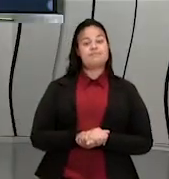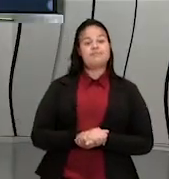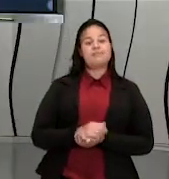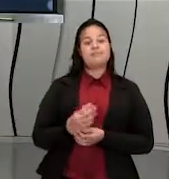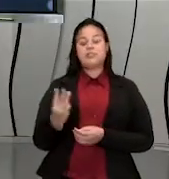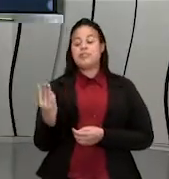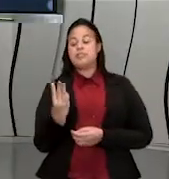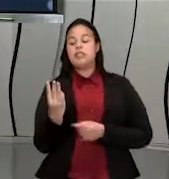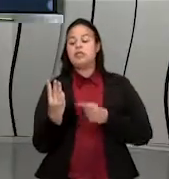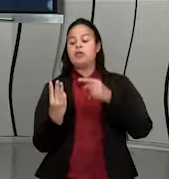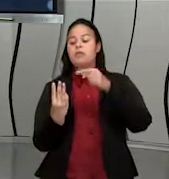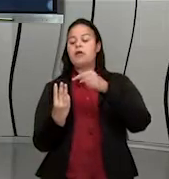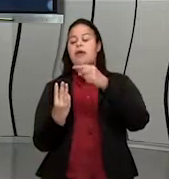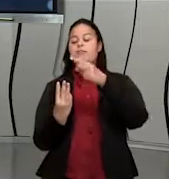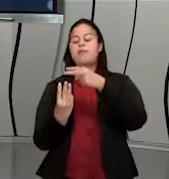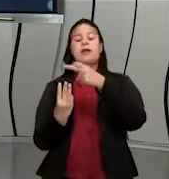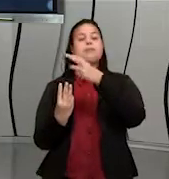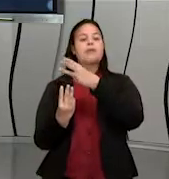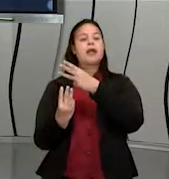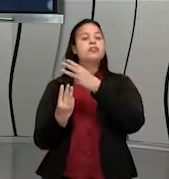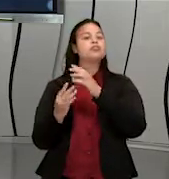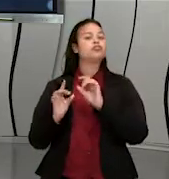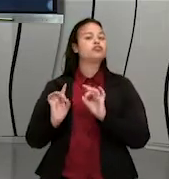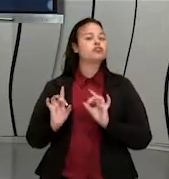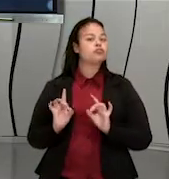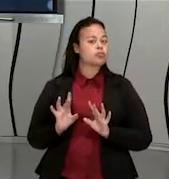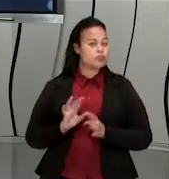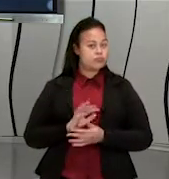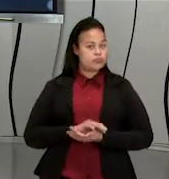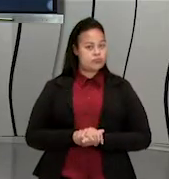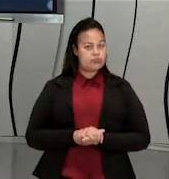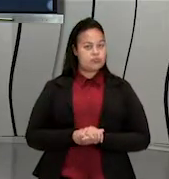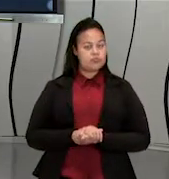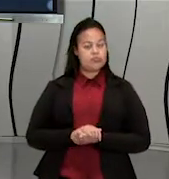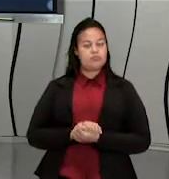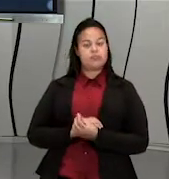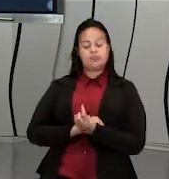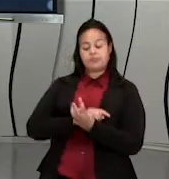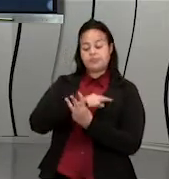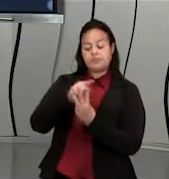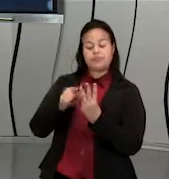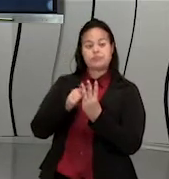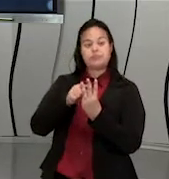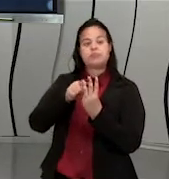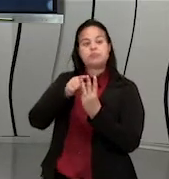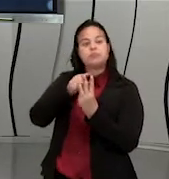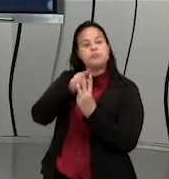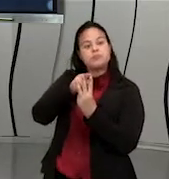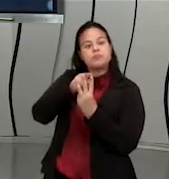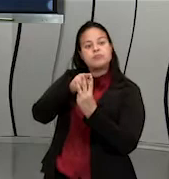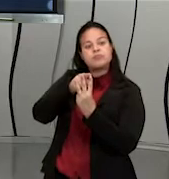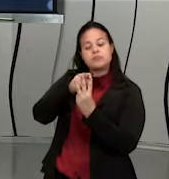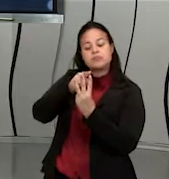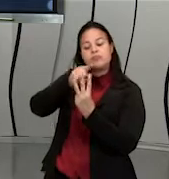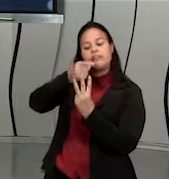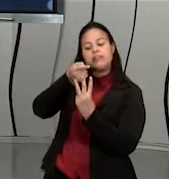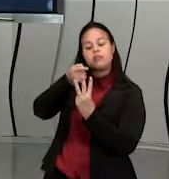aqui no máximo, para ficar exatamente isso, Você vai pensar a vírgula, você vai andar dois números,